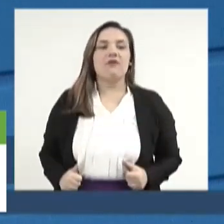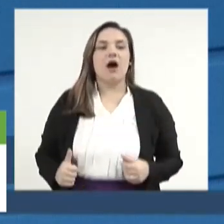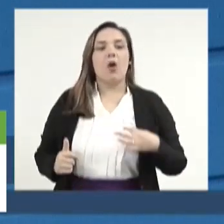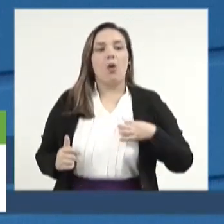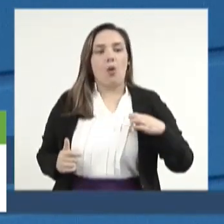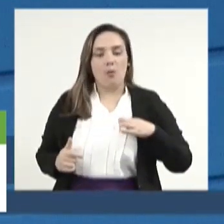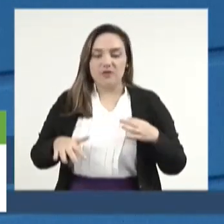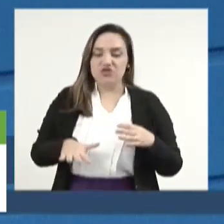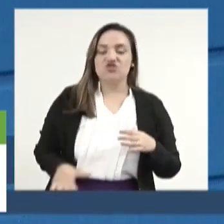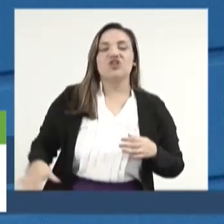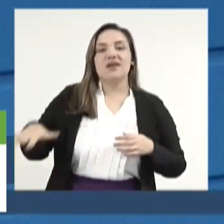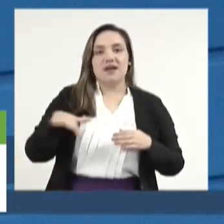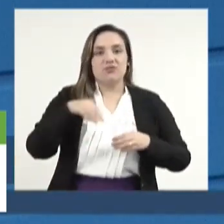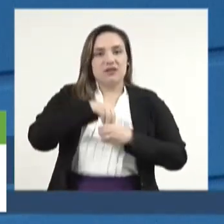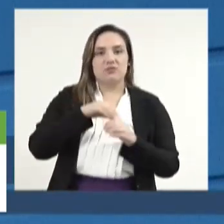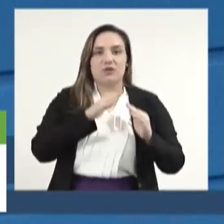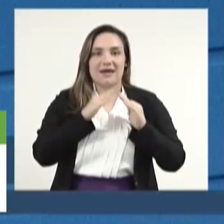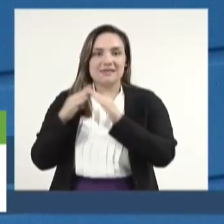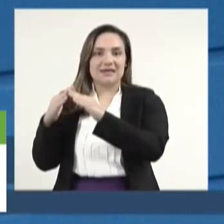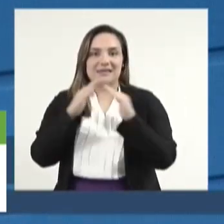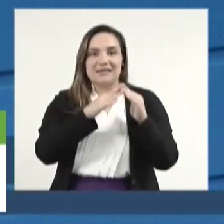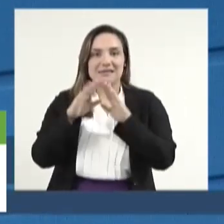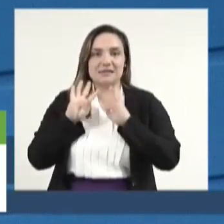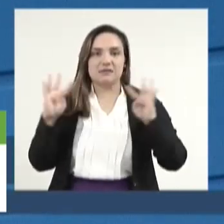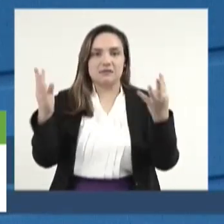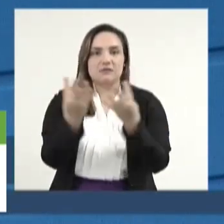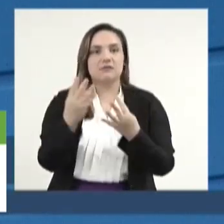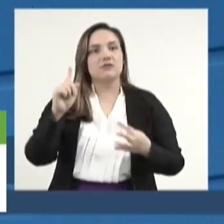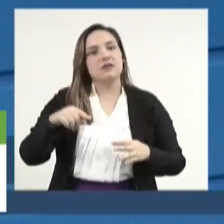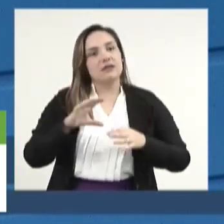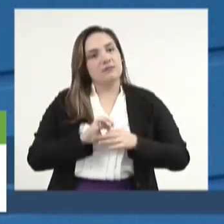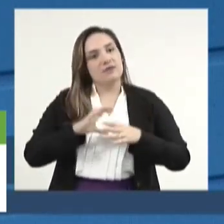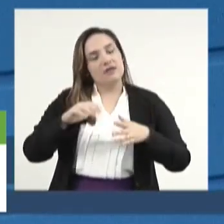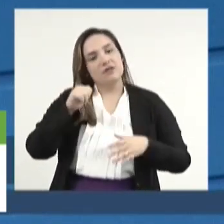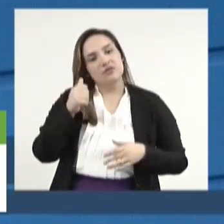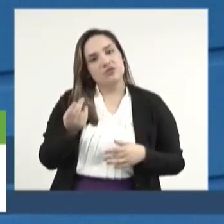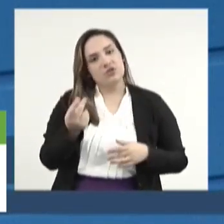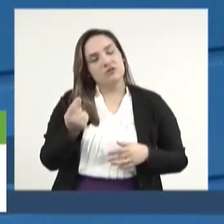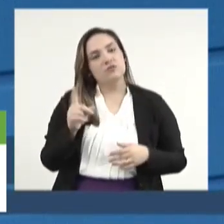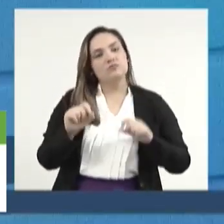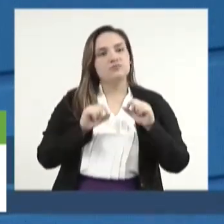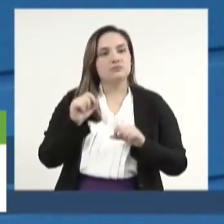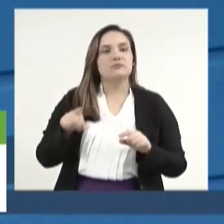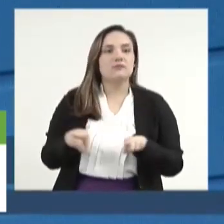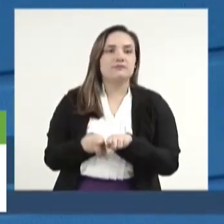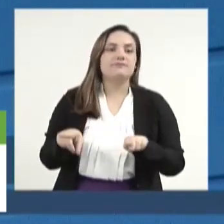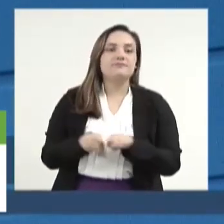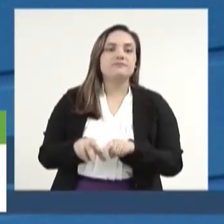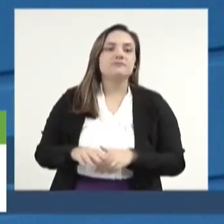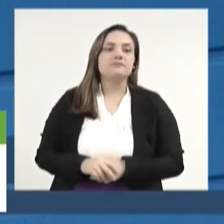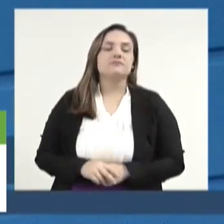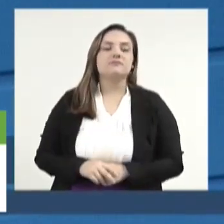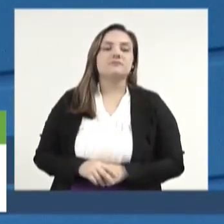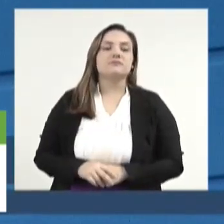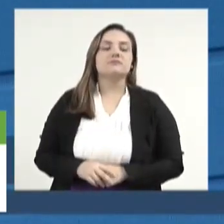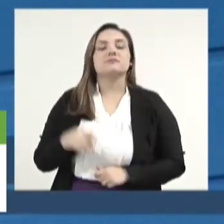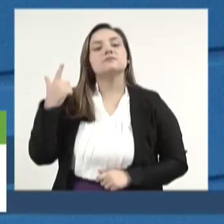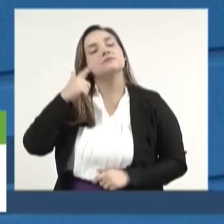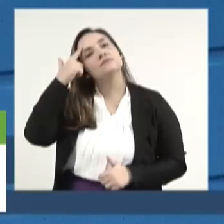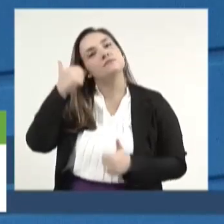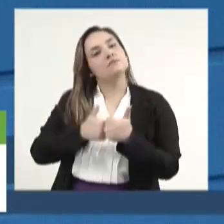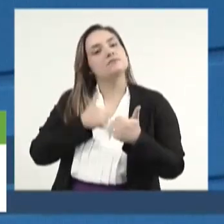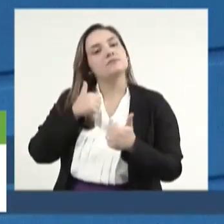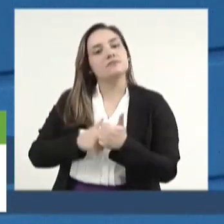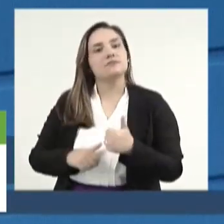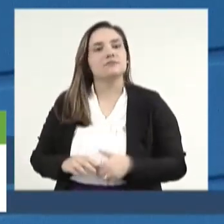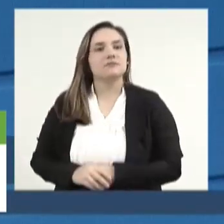essas lavanderias elas têm como objetivo garantir autonomia financeira para as mulheres, mas também para que a gente passe a fazer uma